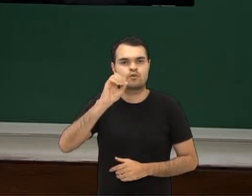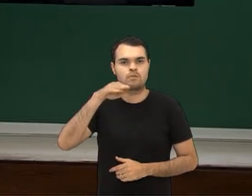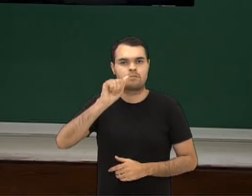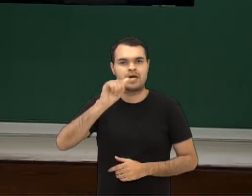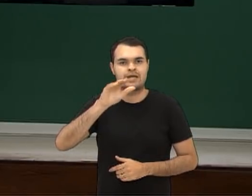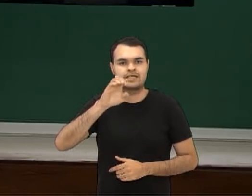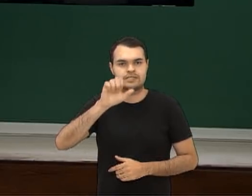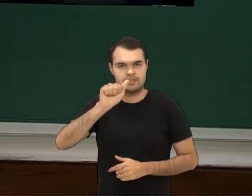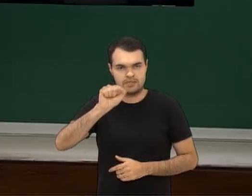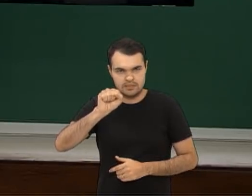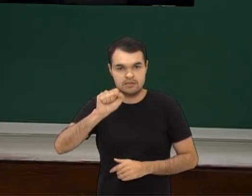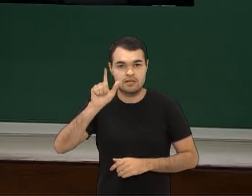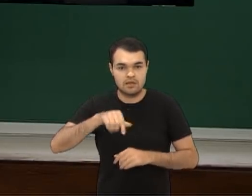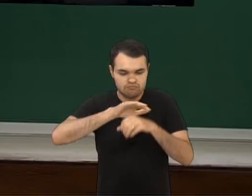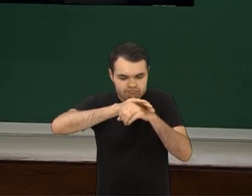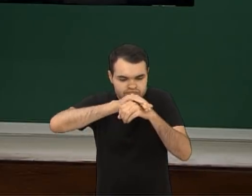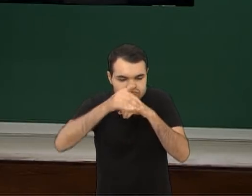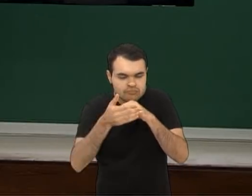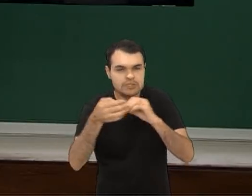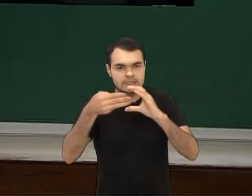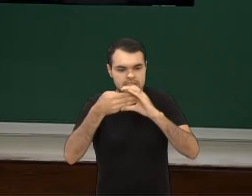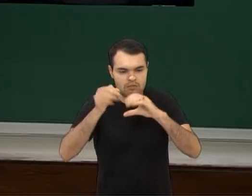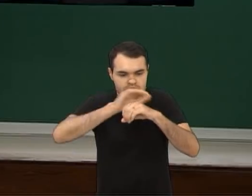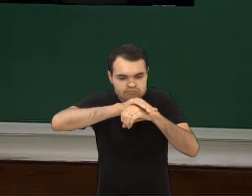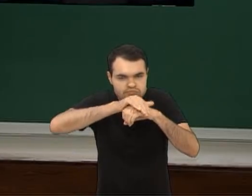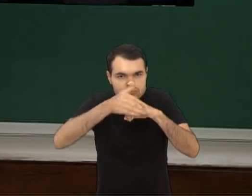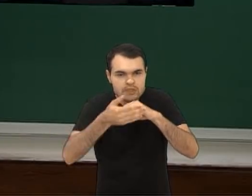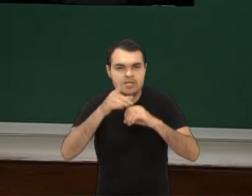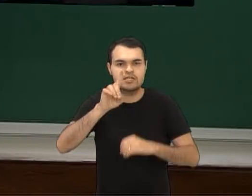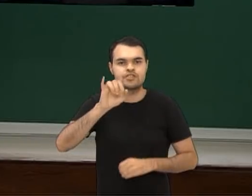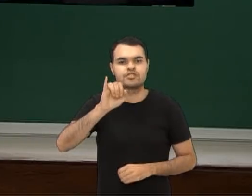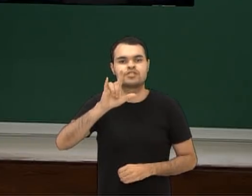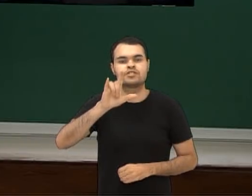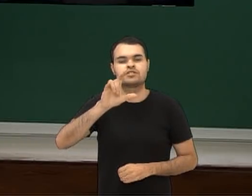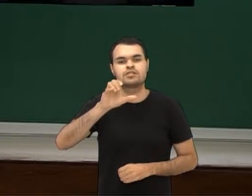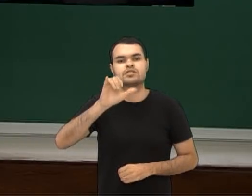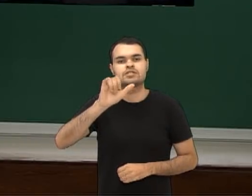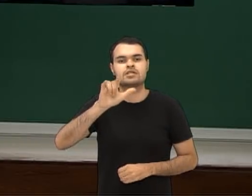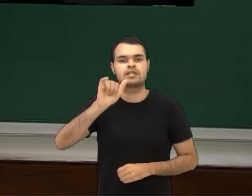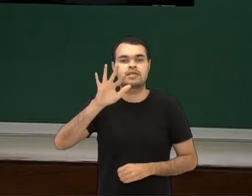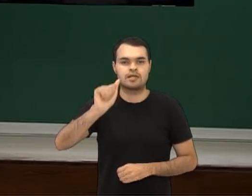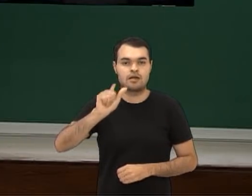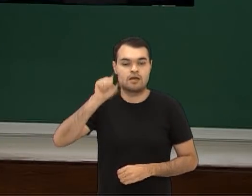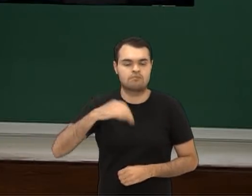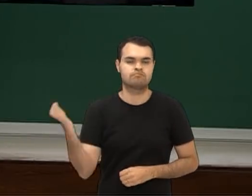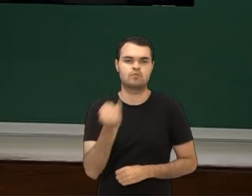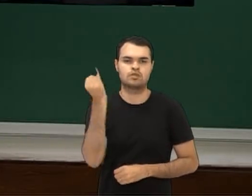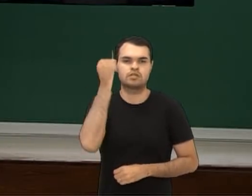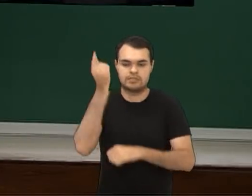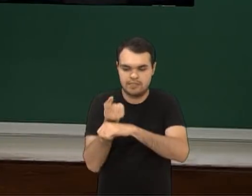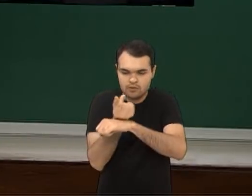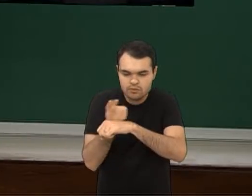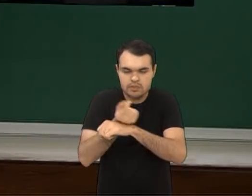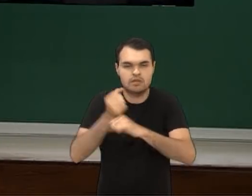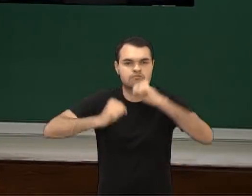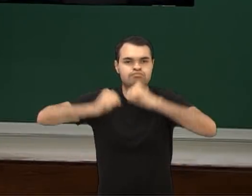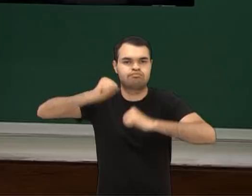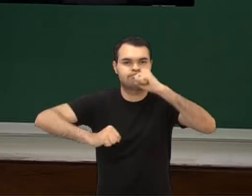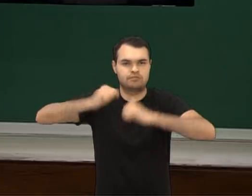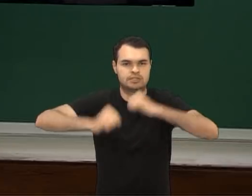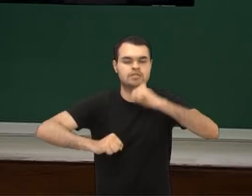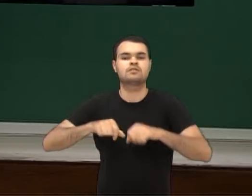de sílica ao redor da sua célula, e isso é extremamente útil na indústria. Vamos falar daquelas algas que